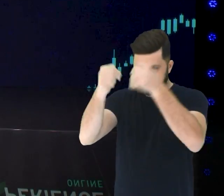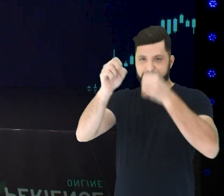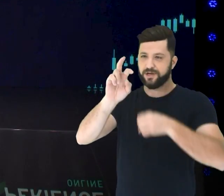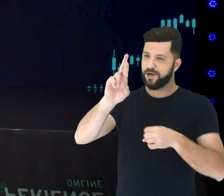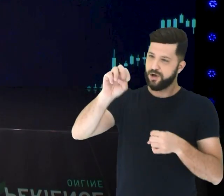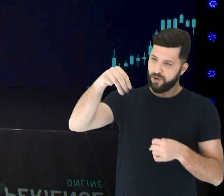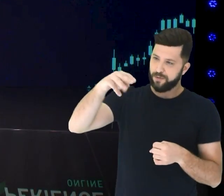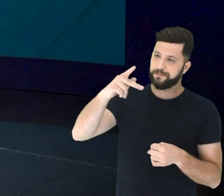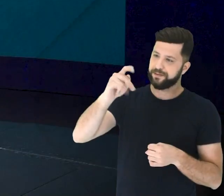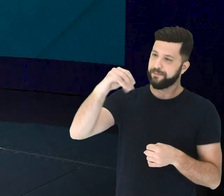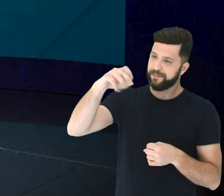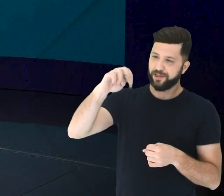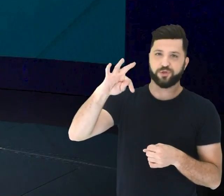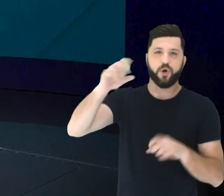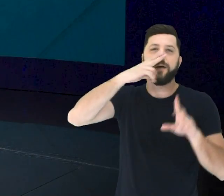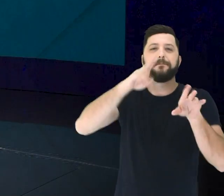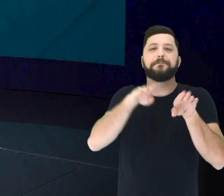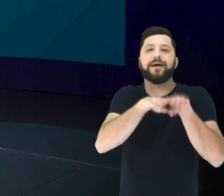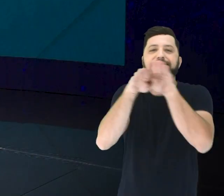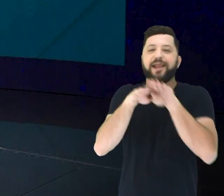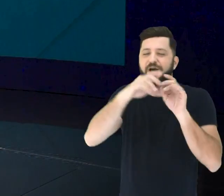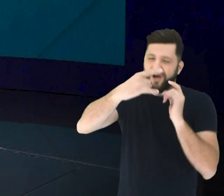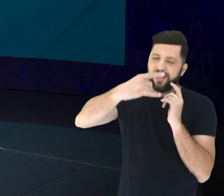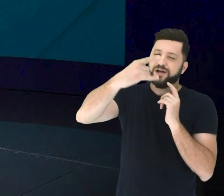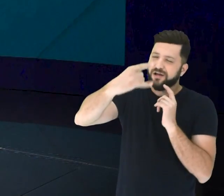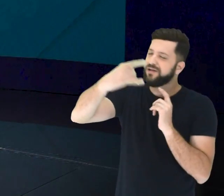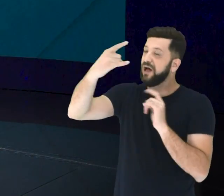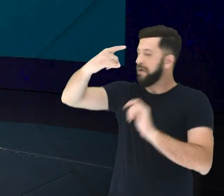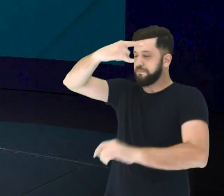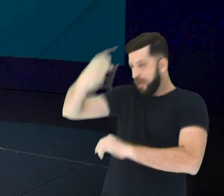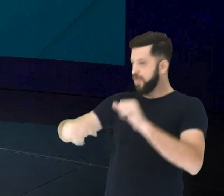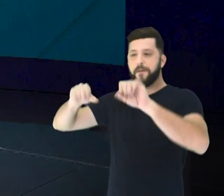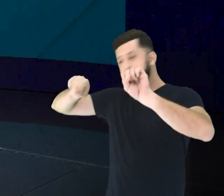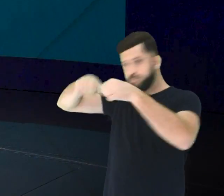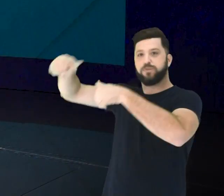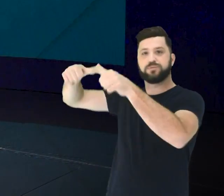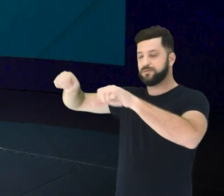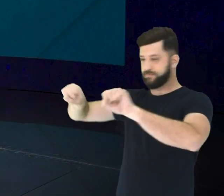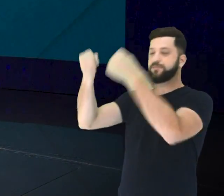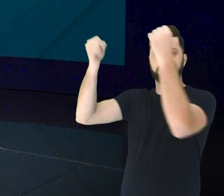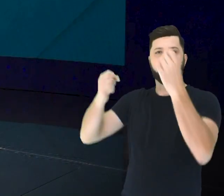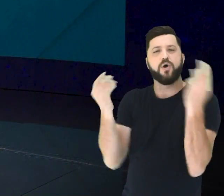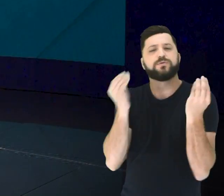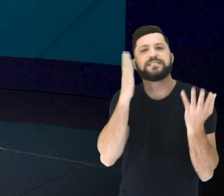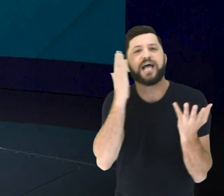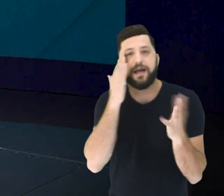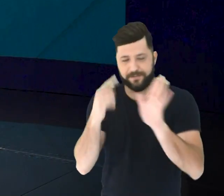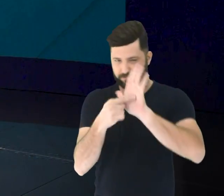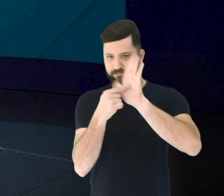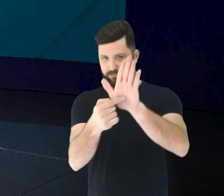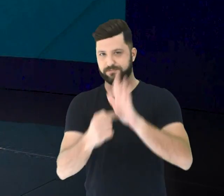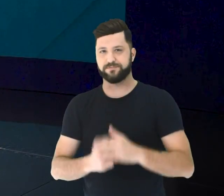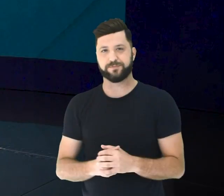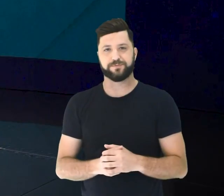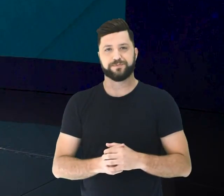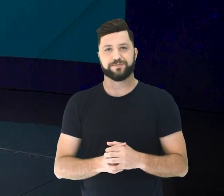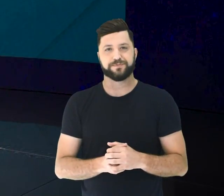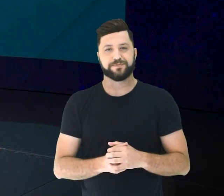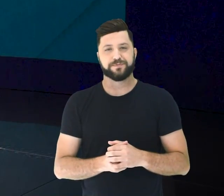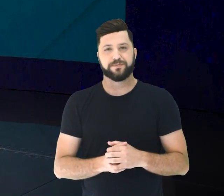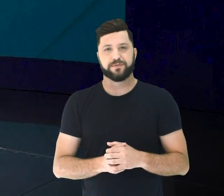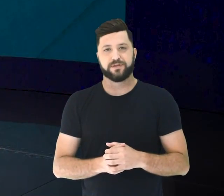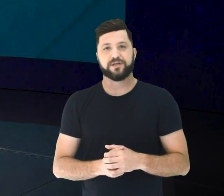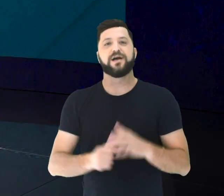né Oi para o que é que é o rompimento Qual é o princípio de um rompimento lembra que eu falei para você antes